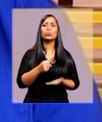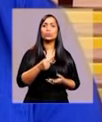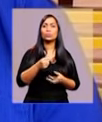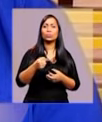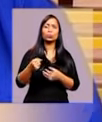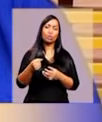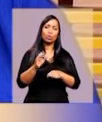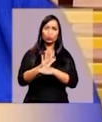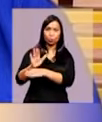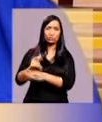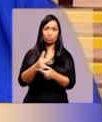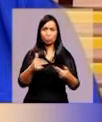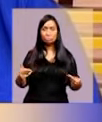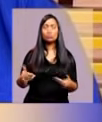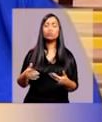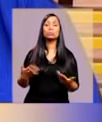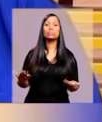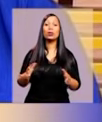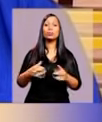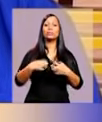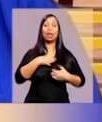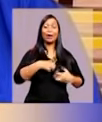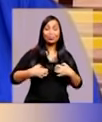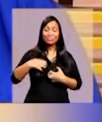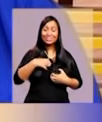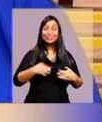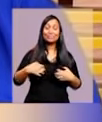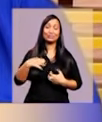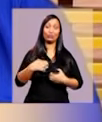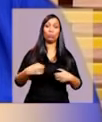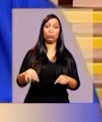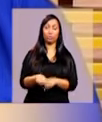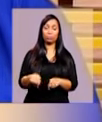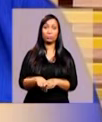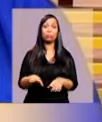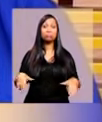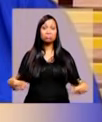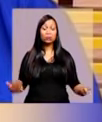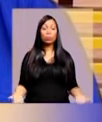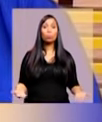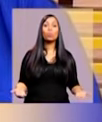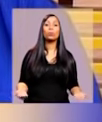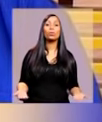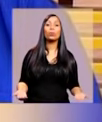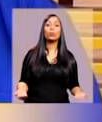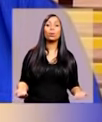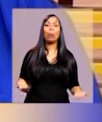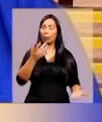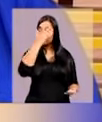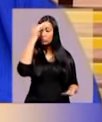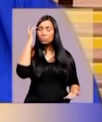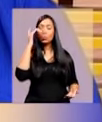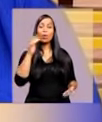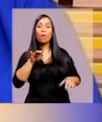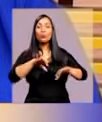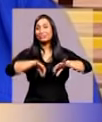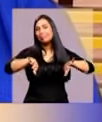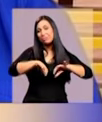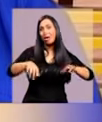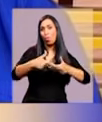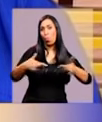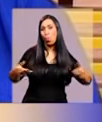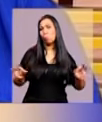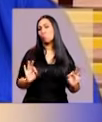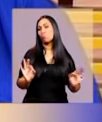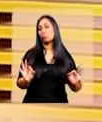no atendimento de algumas necessidades e a aflição consequente disso. Então, os tibetanos eles não separam